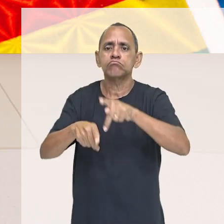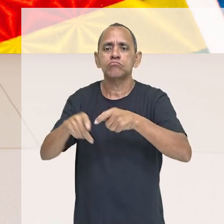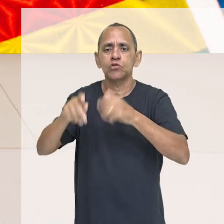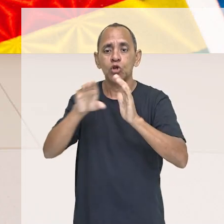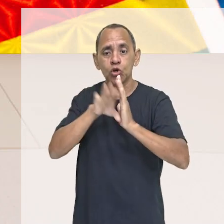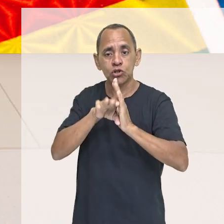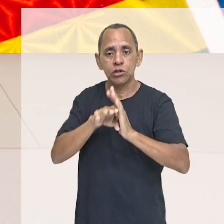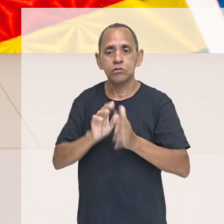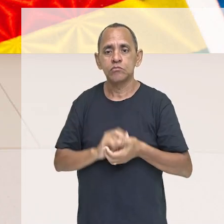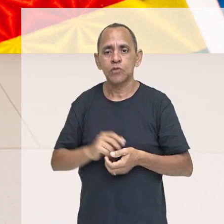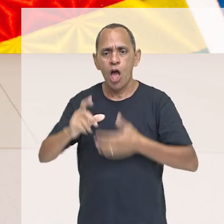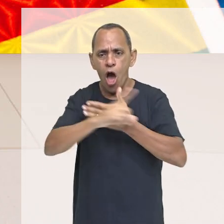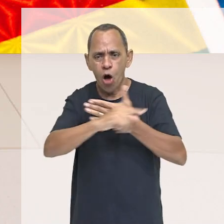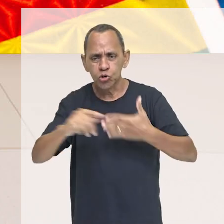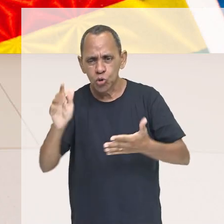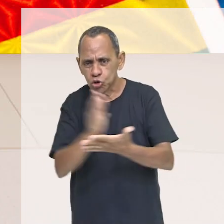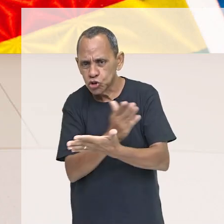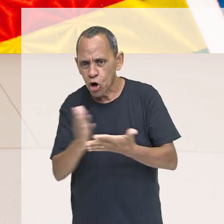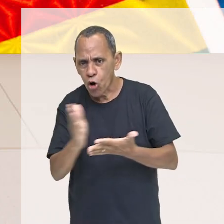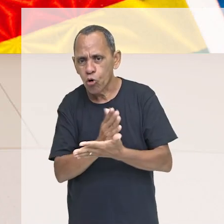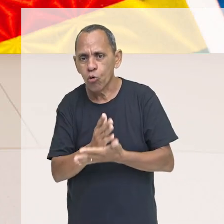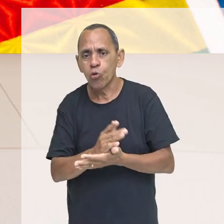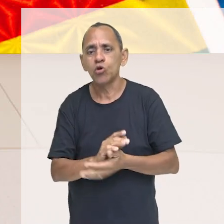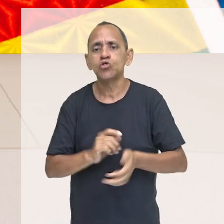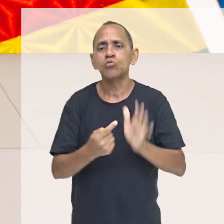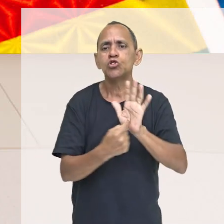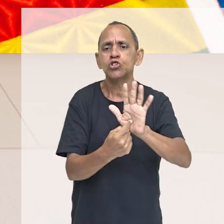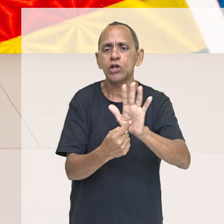preferem designar esses governos como